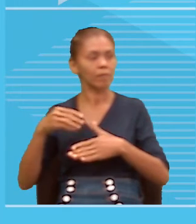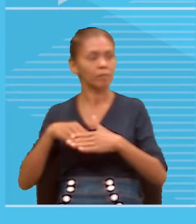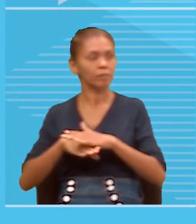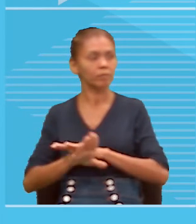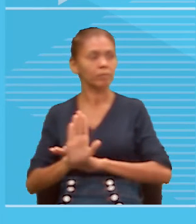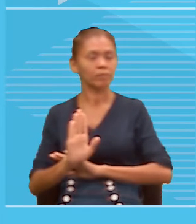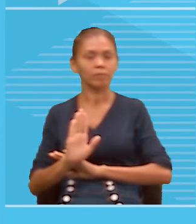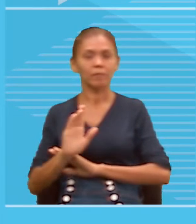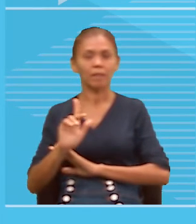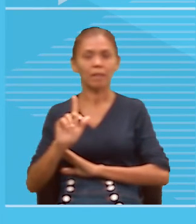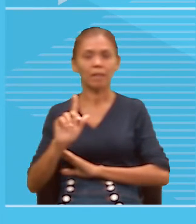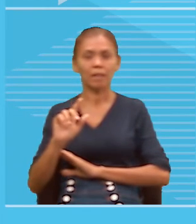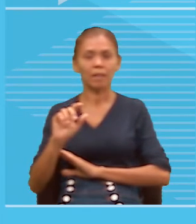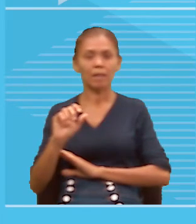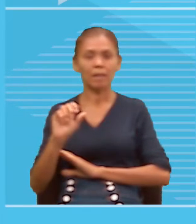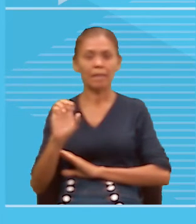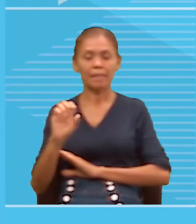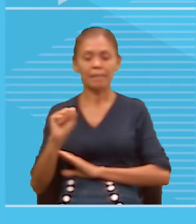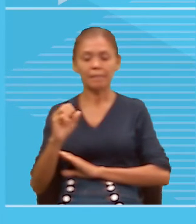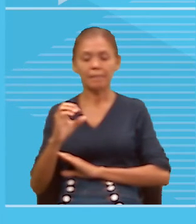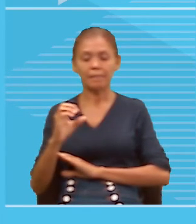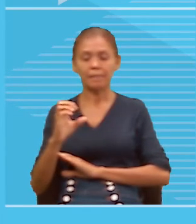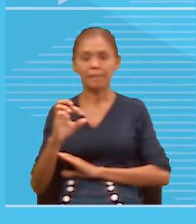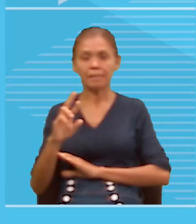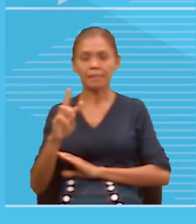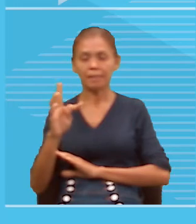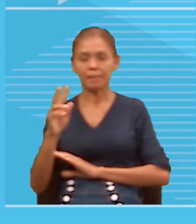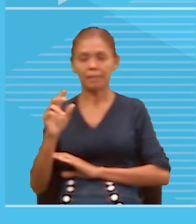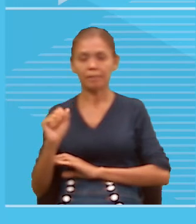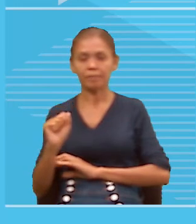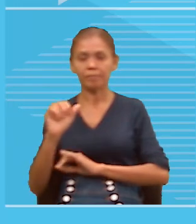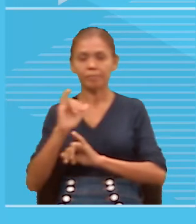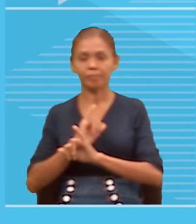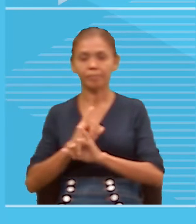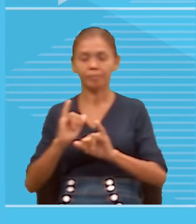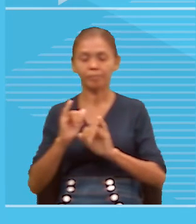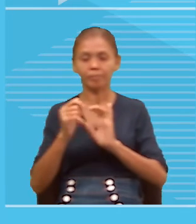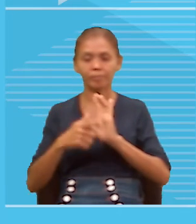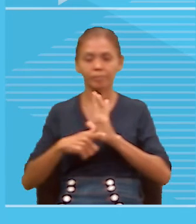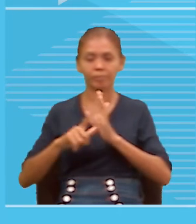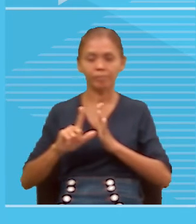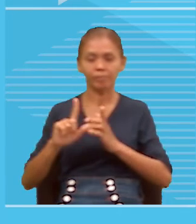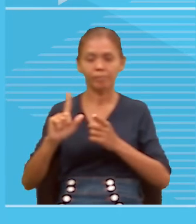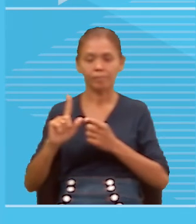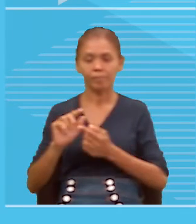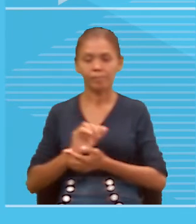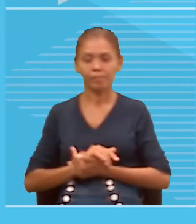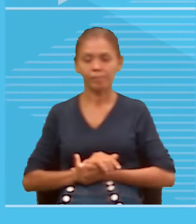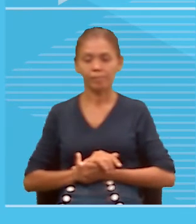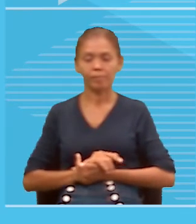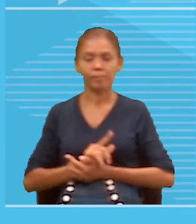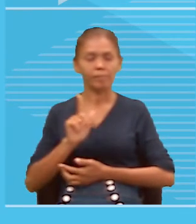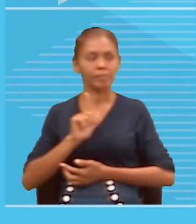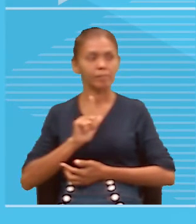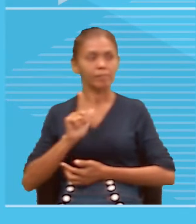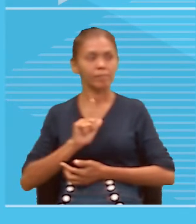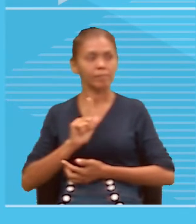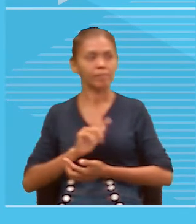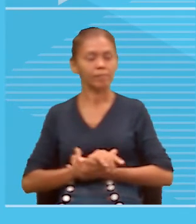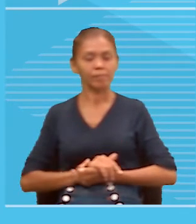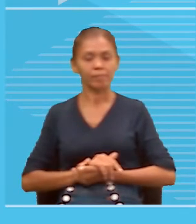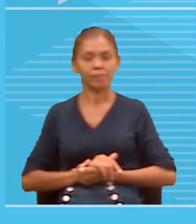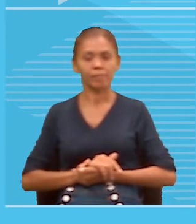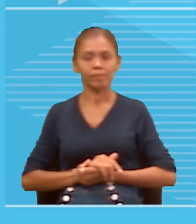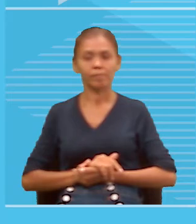as excretas Tá certo E isso também como eu já disse tá certo Jack ele tem